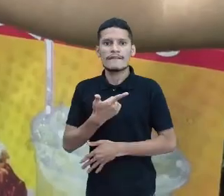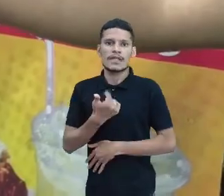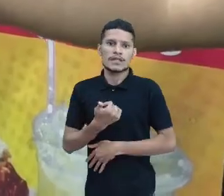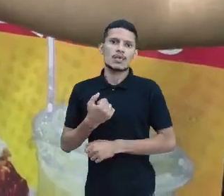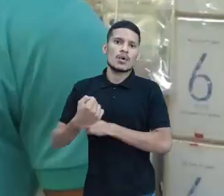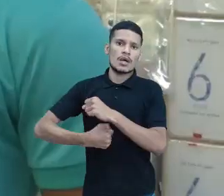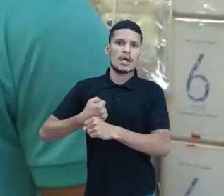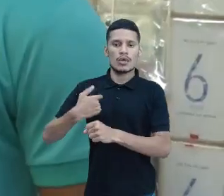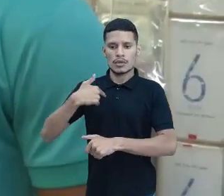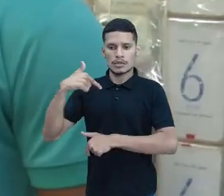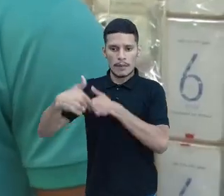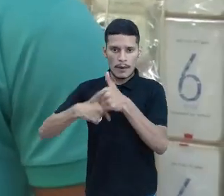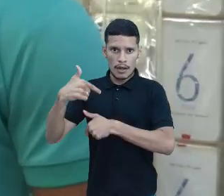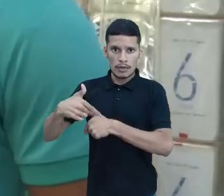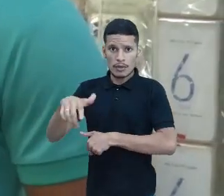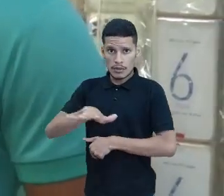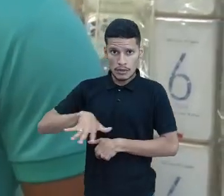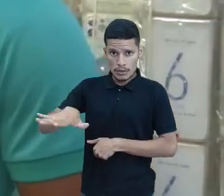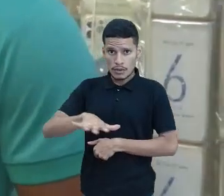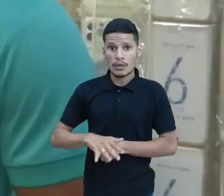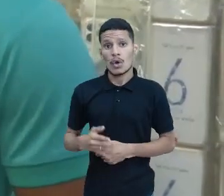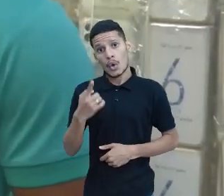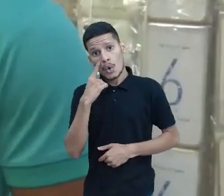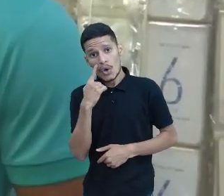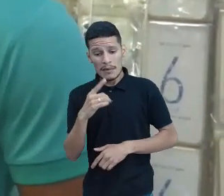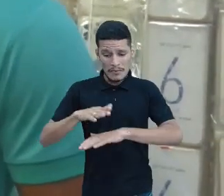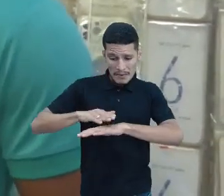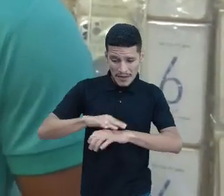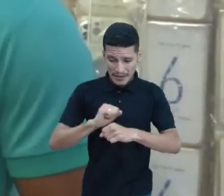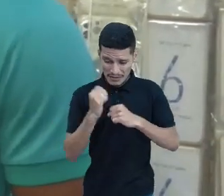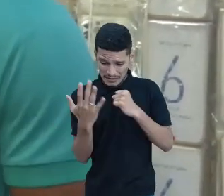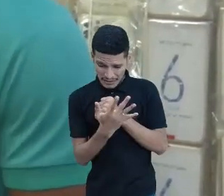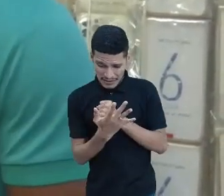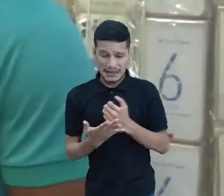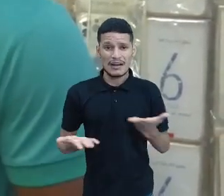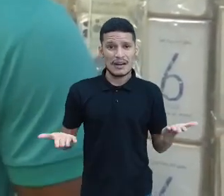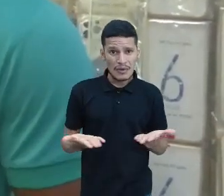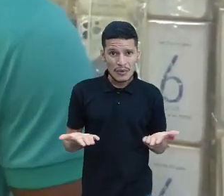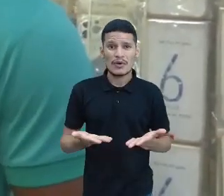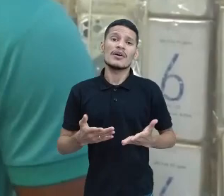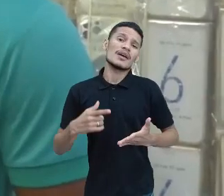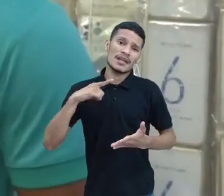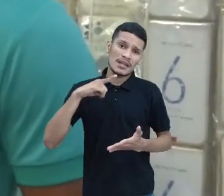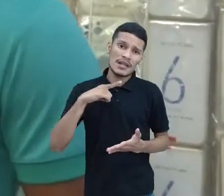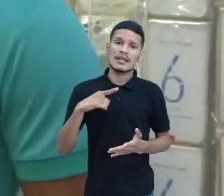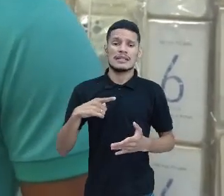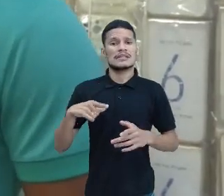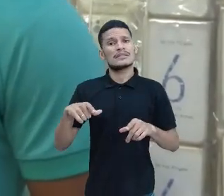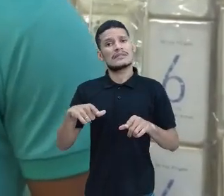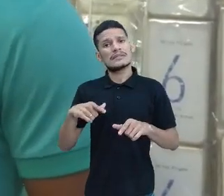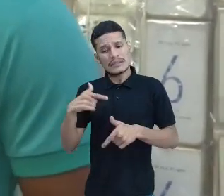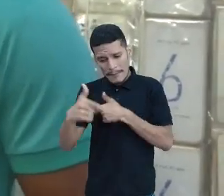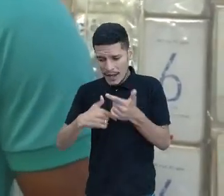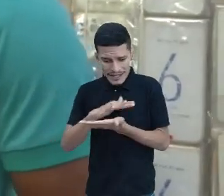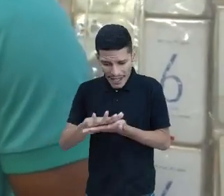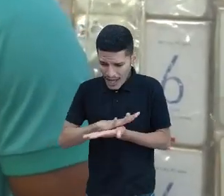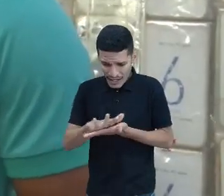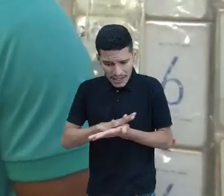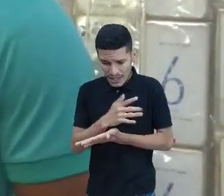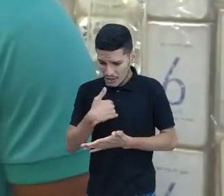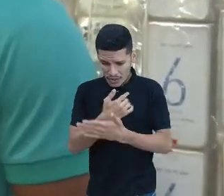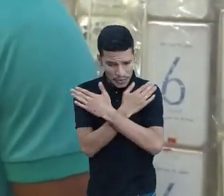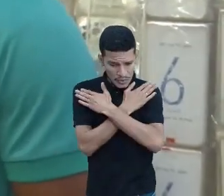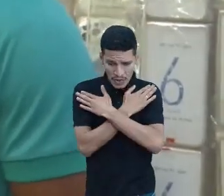trabalho na rua. Durante a pandemia, o desemprego ele ficou muito grande. Eu já estava desempregado há muito tempo também já. Então eu optei em vir para